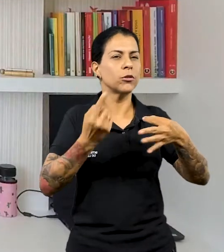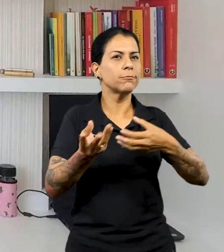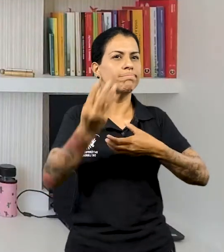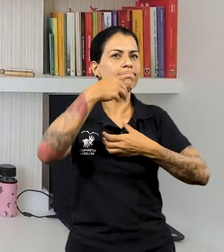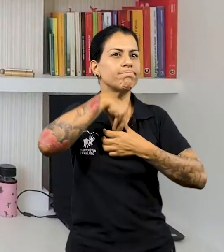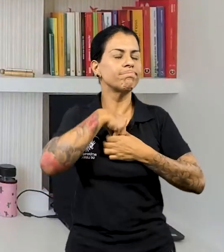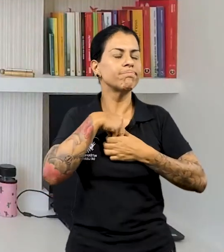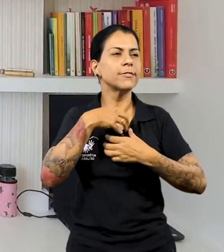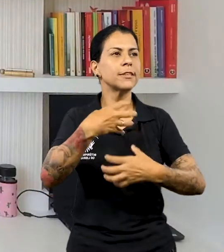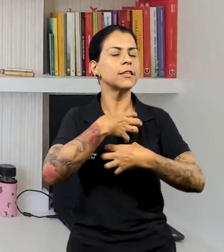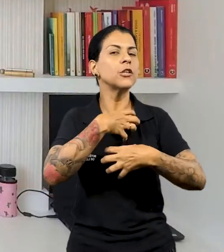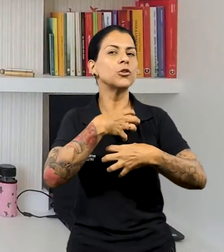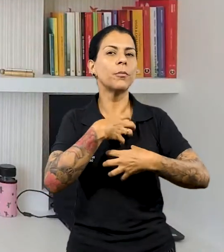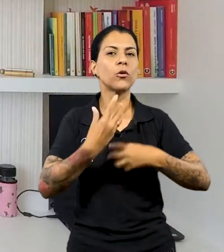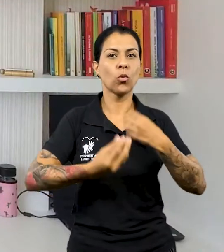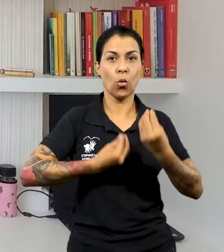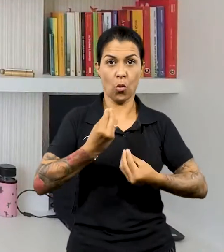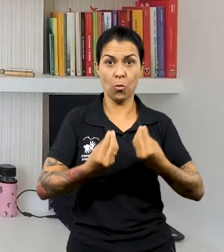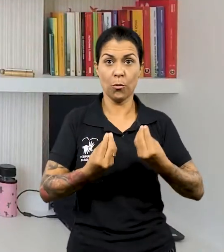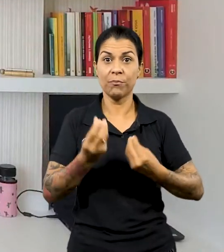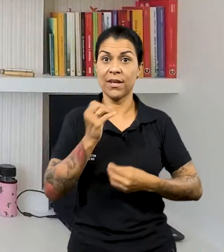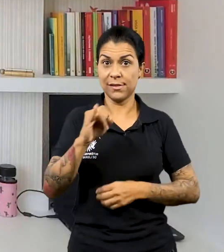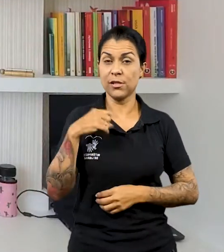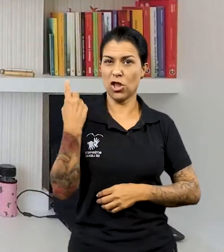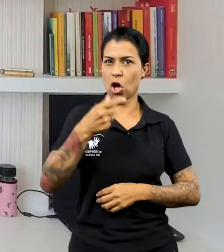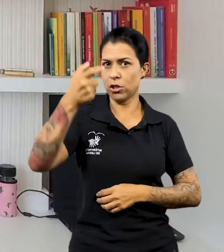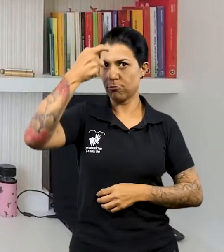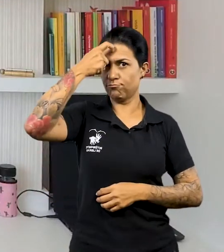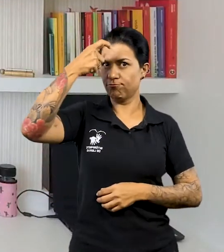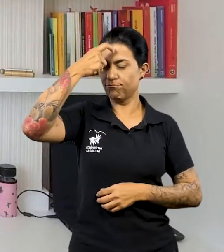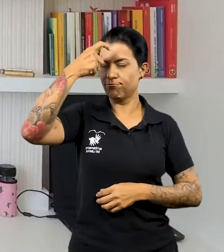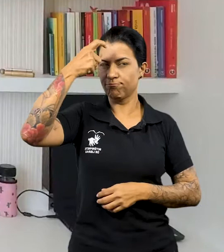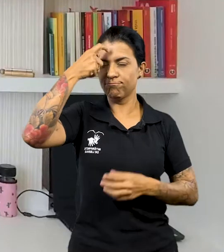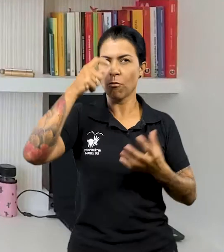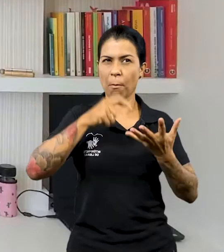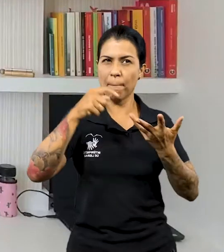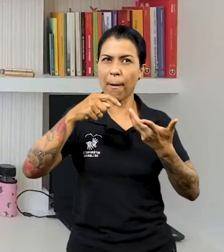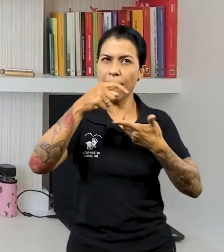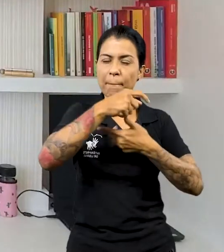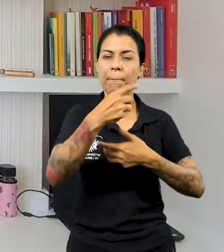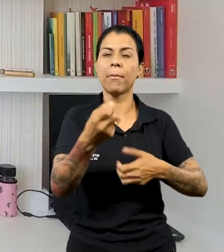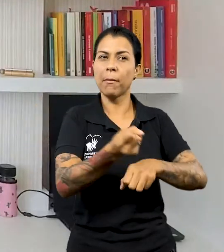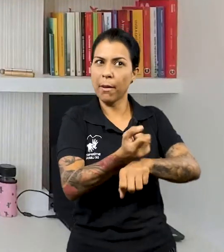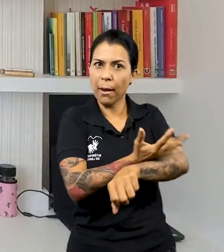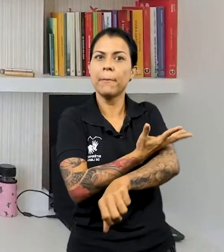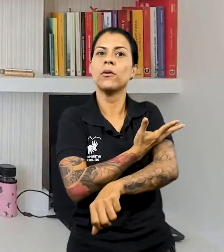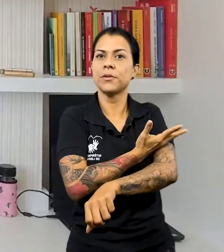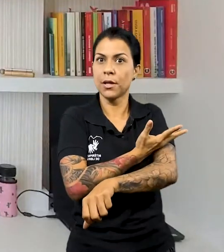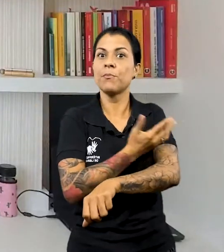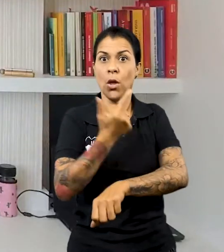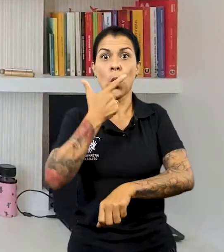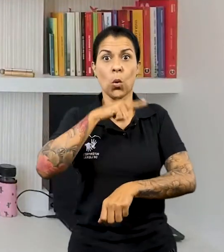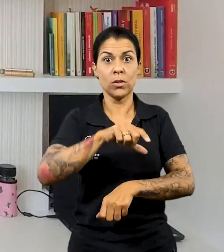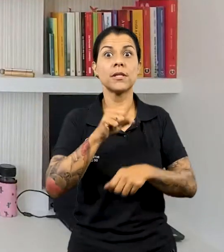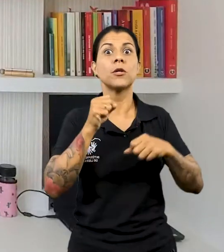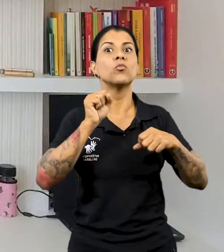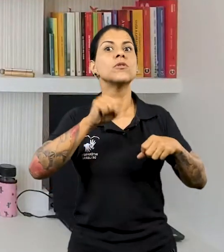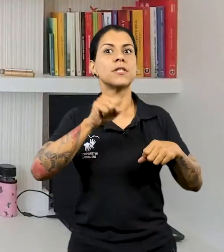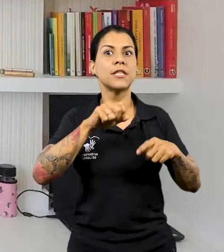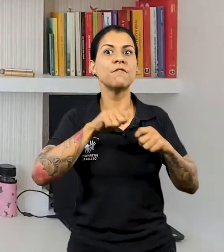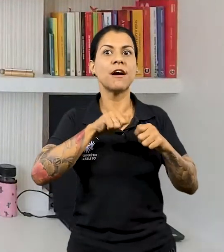no nosso mundo interno. Quando trazemos à consciência as nossas emoções,